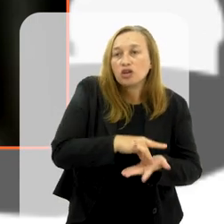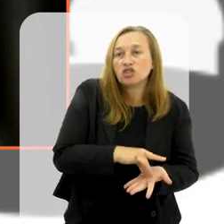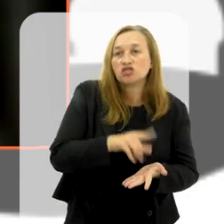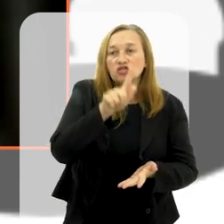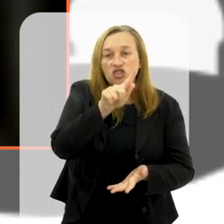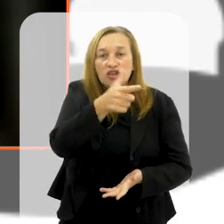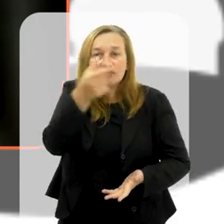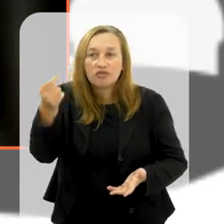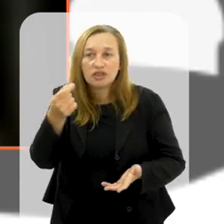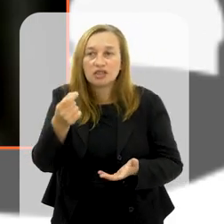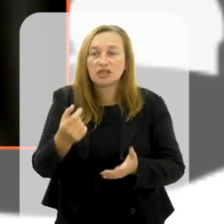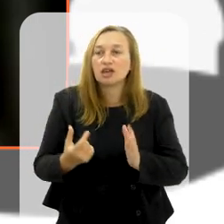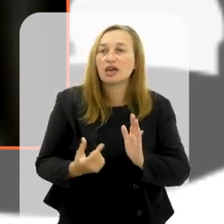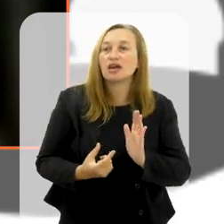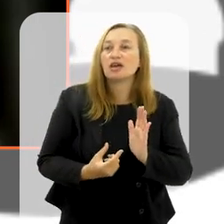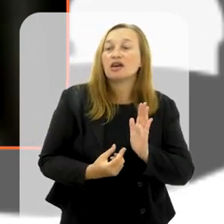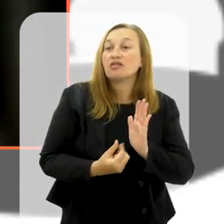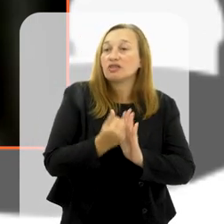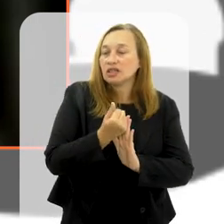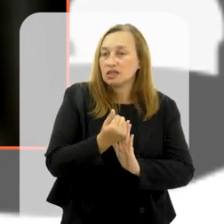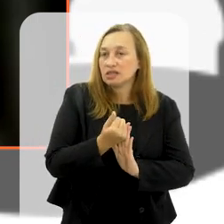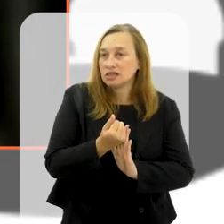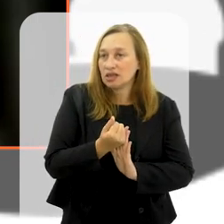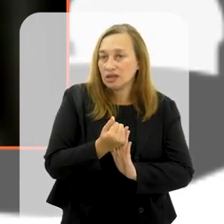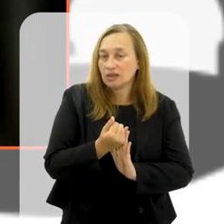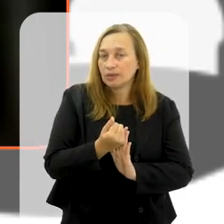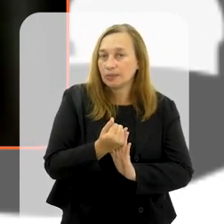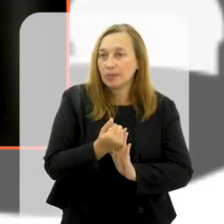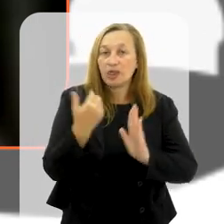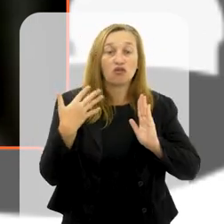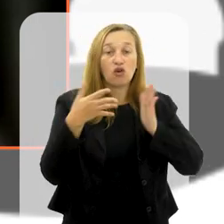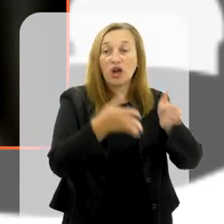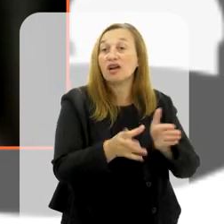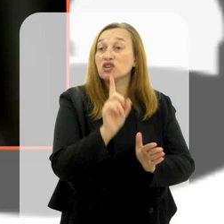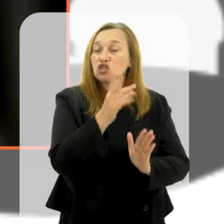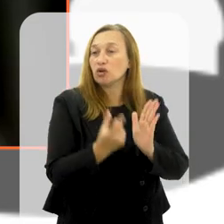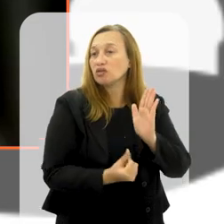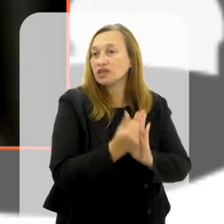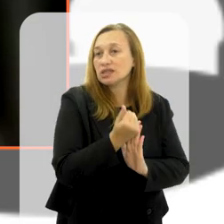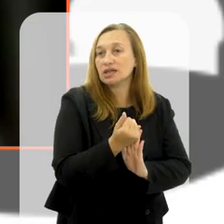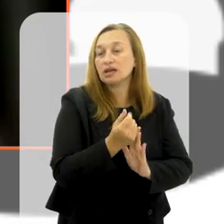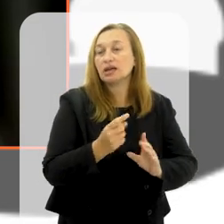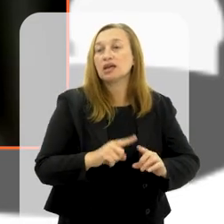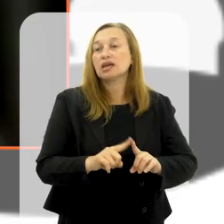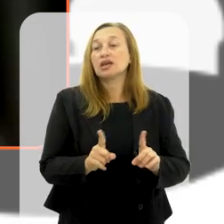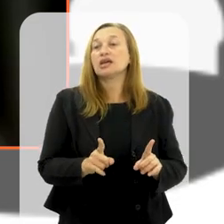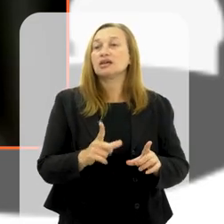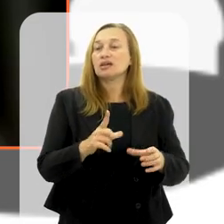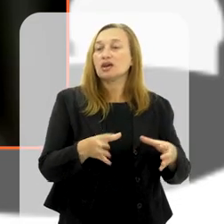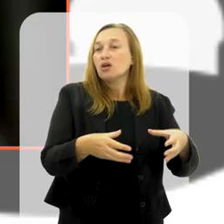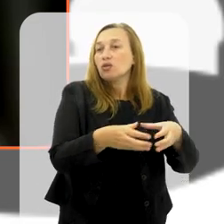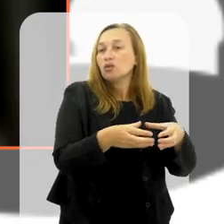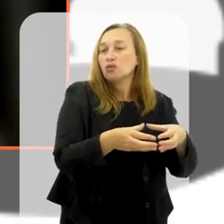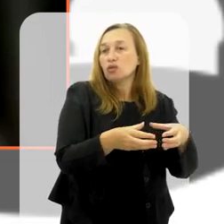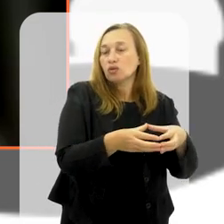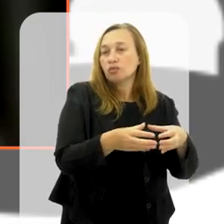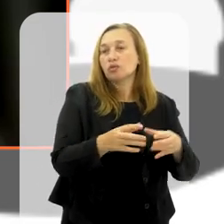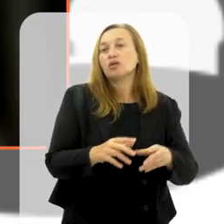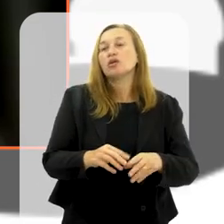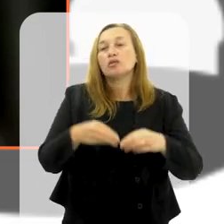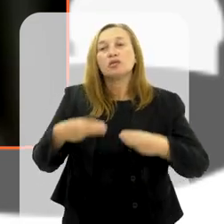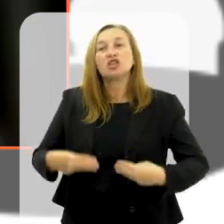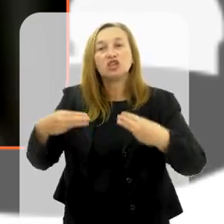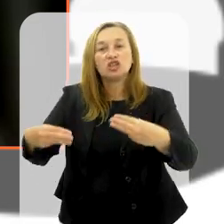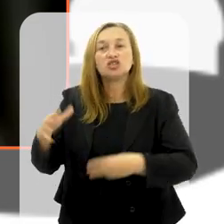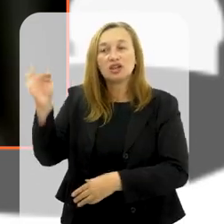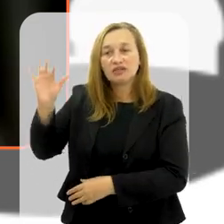a trilha financeira. O G20 antes era apenas a trilha financeira, que é composta pelos ministros da Fazenda, de